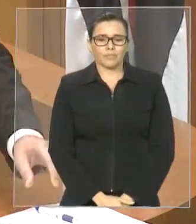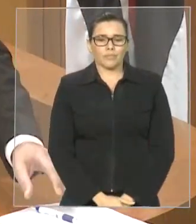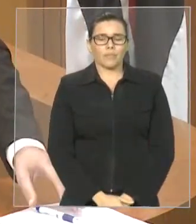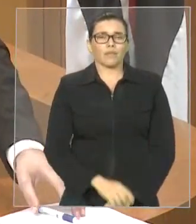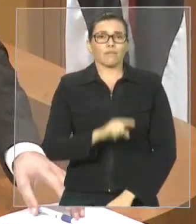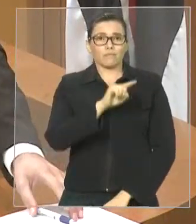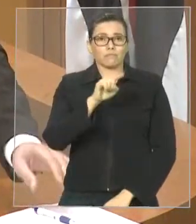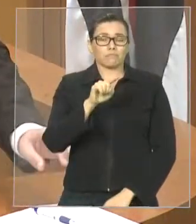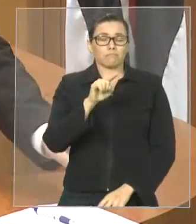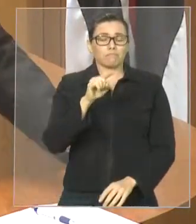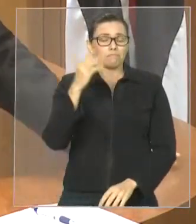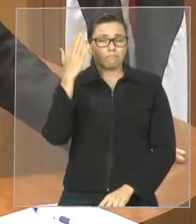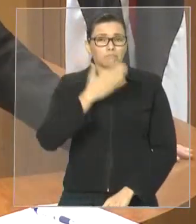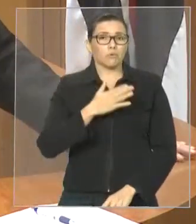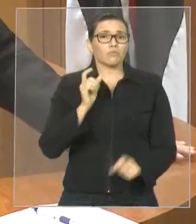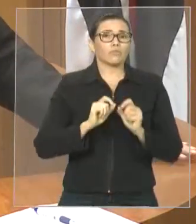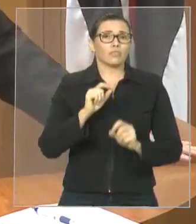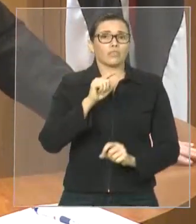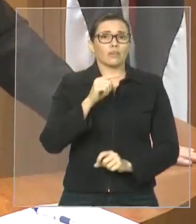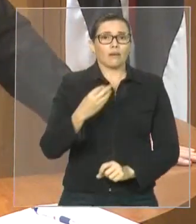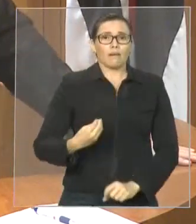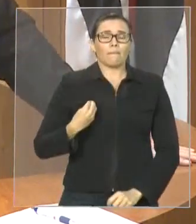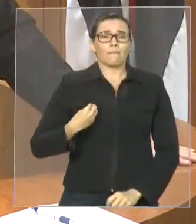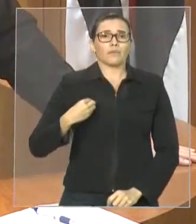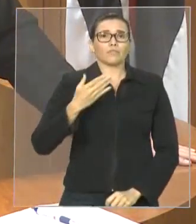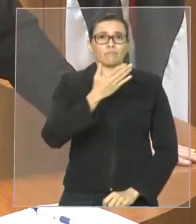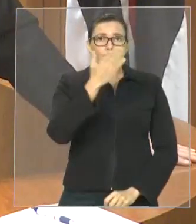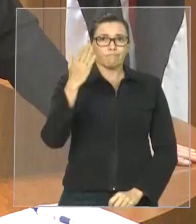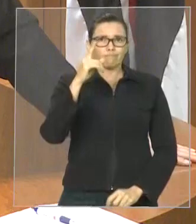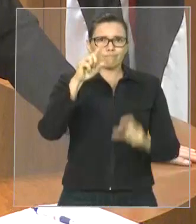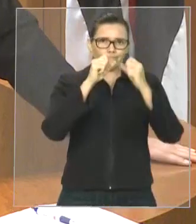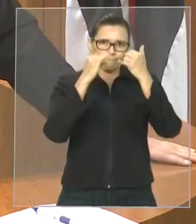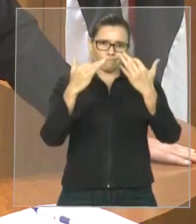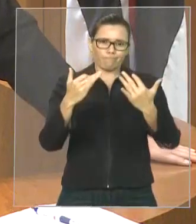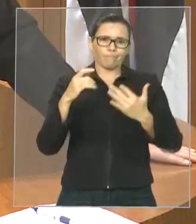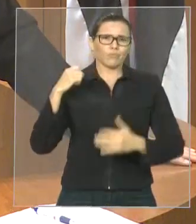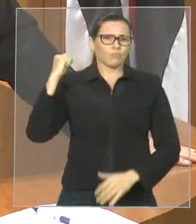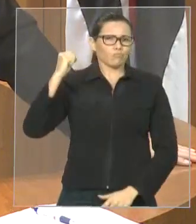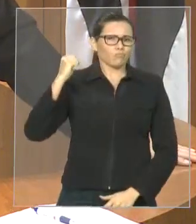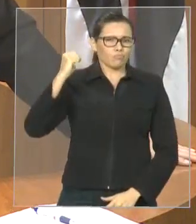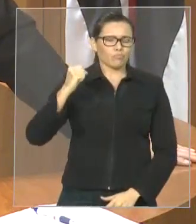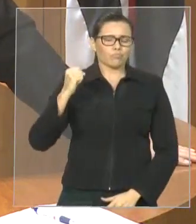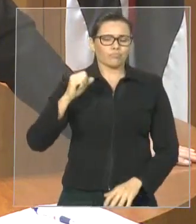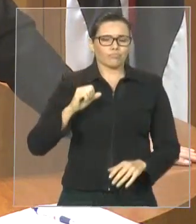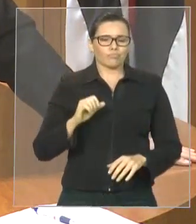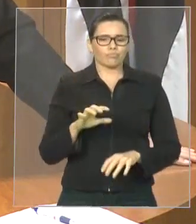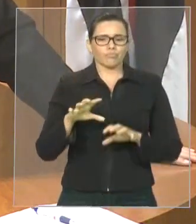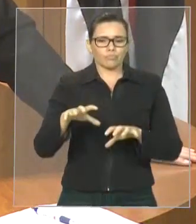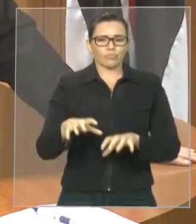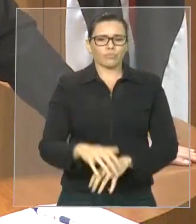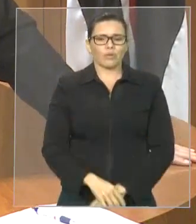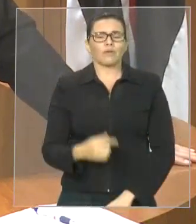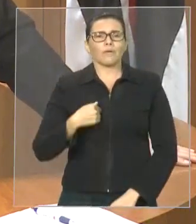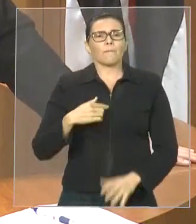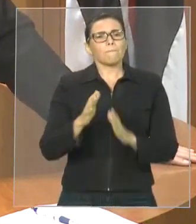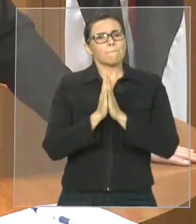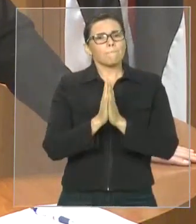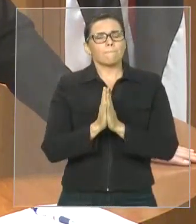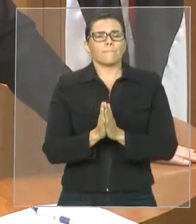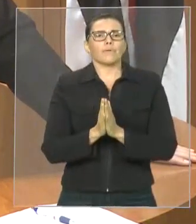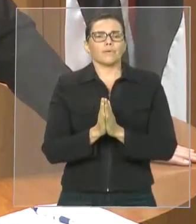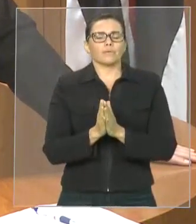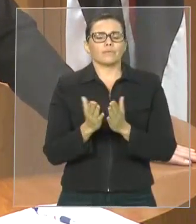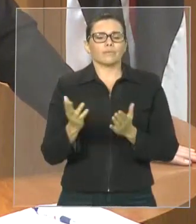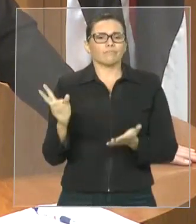pronunciamento. Para que o prefeito Edivaldo Holanda Júnior receba os professores de São Luís. E se ele não